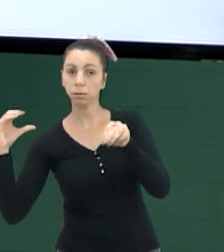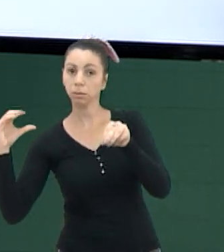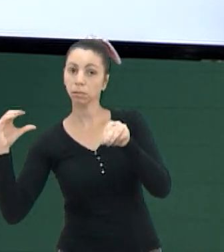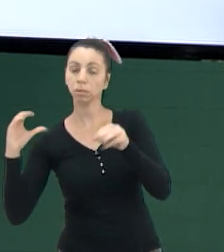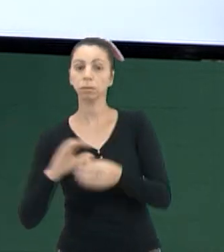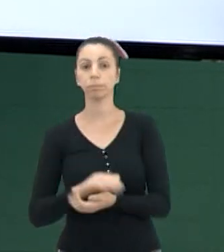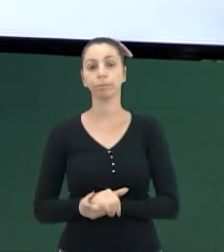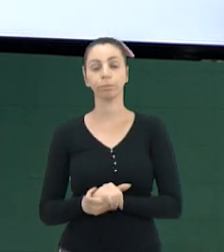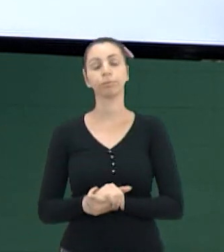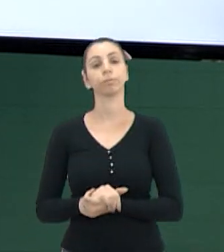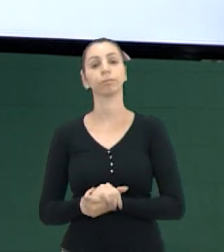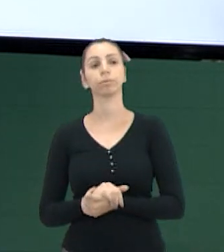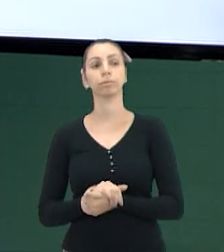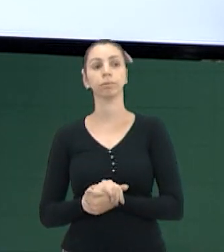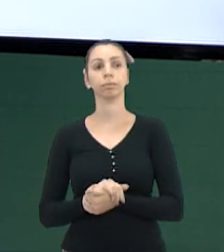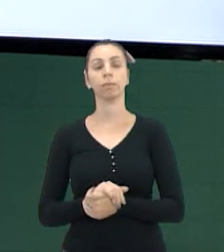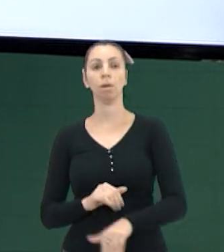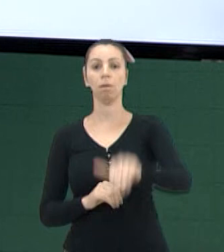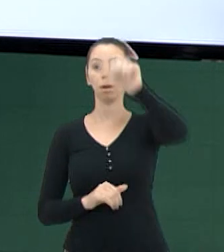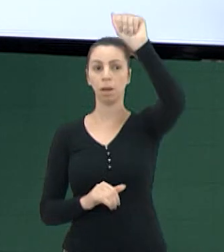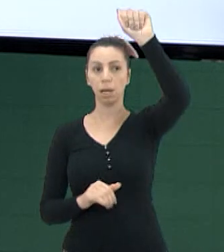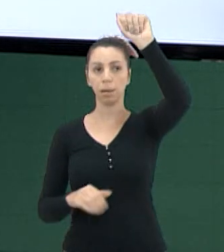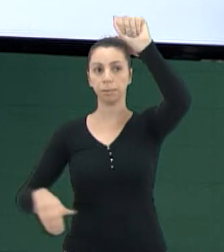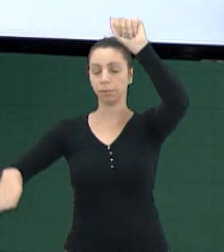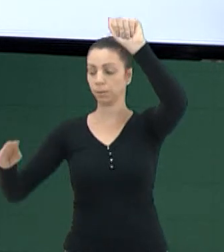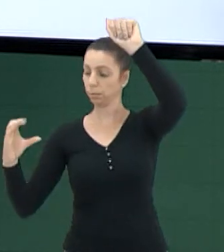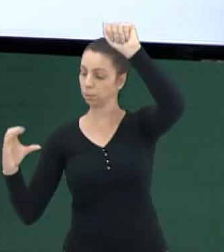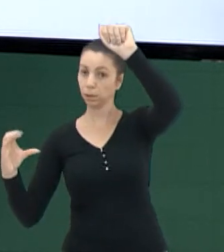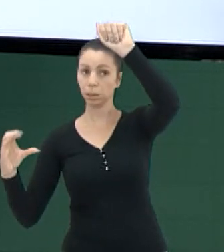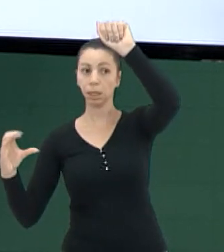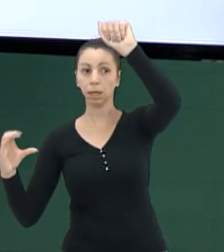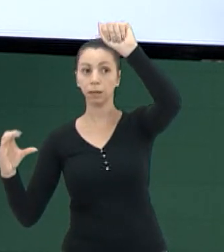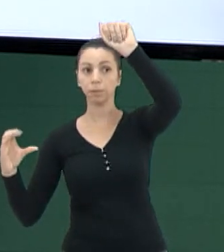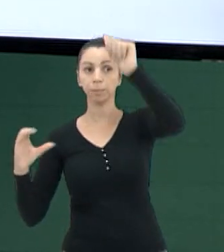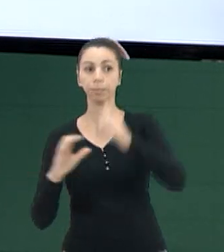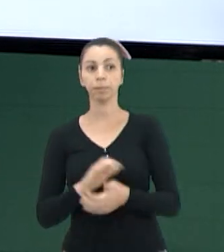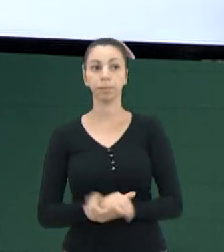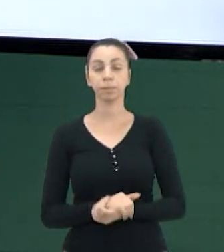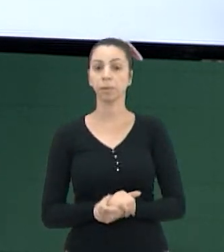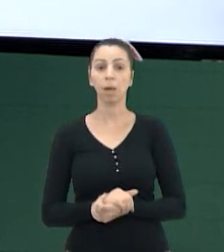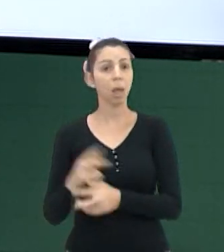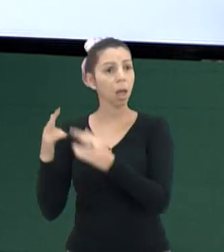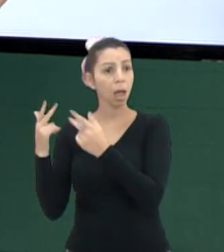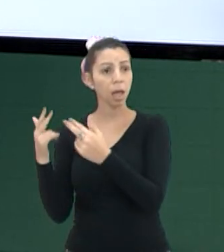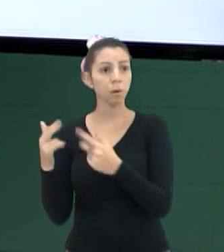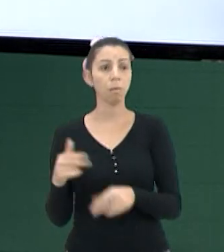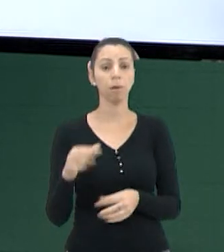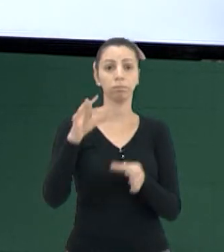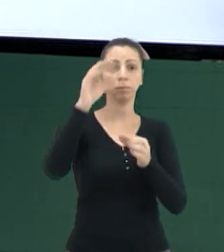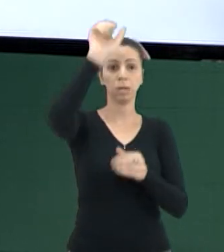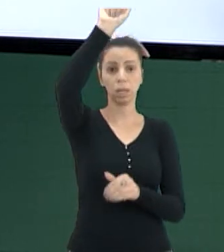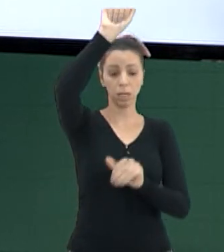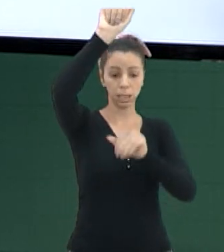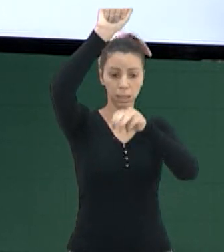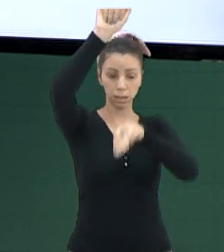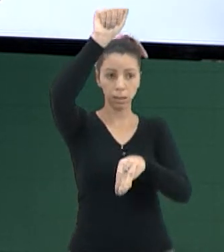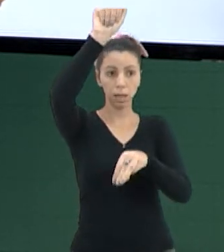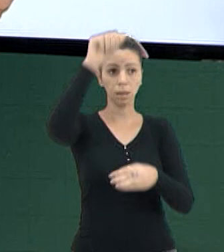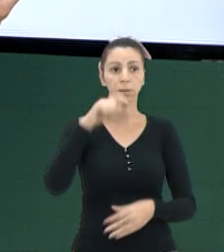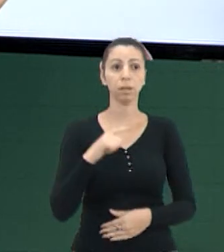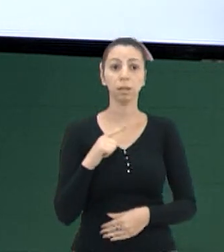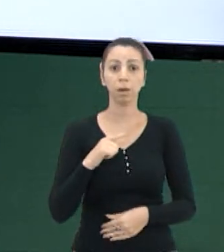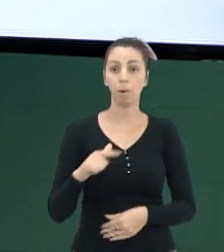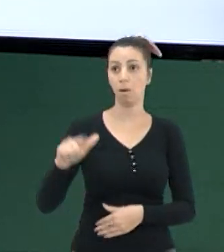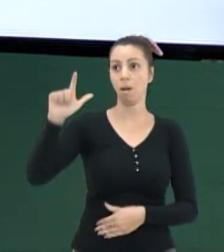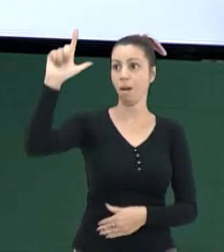ser congruente ao lado AM, que é um lado comum dos dois triângulos. Lado. Então, veja, eu tenho lado,